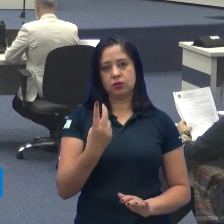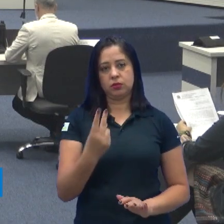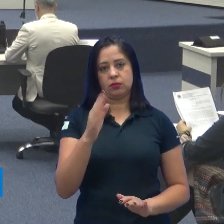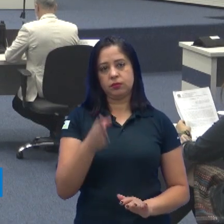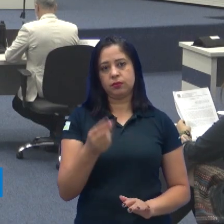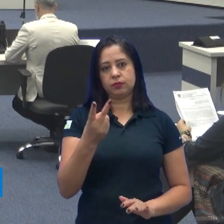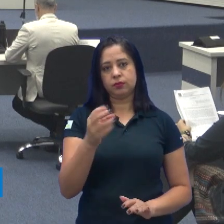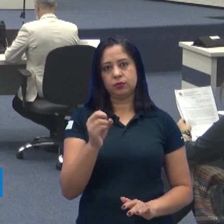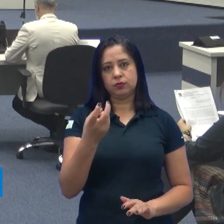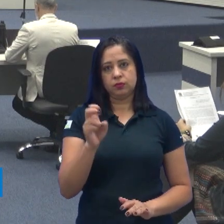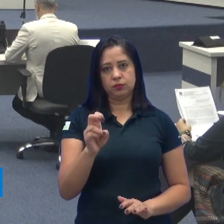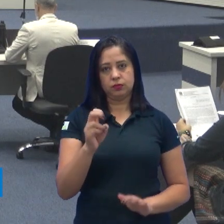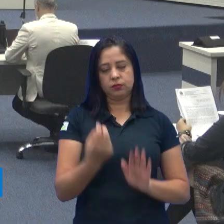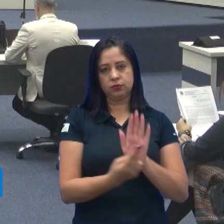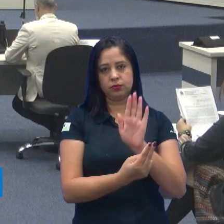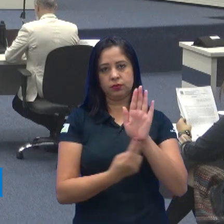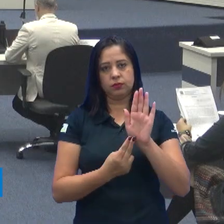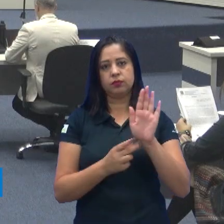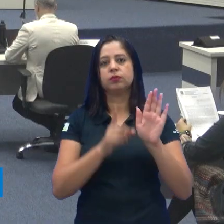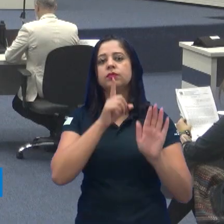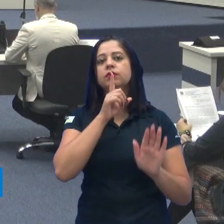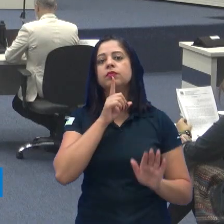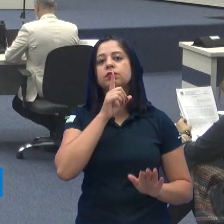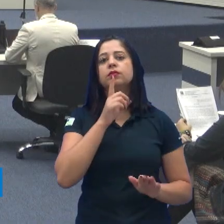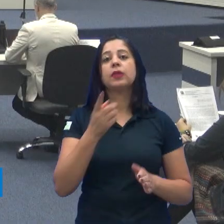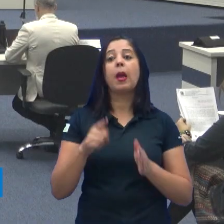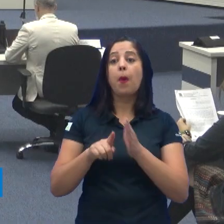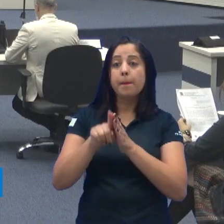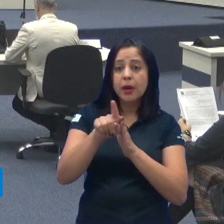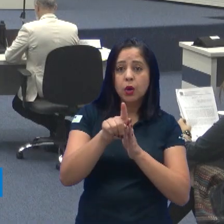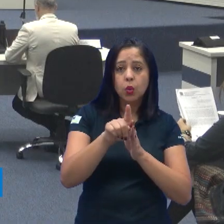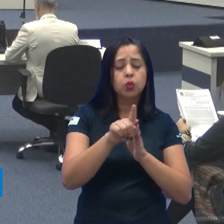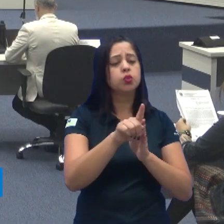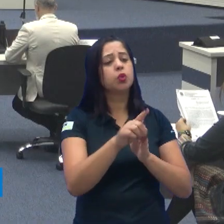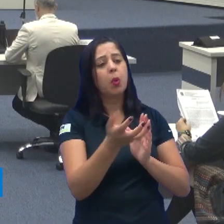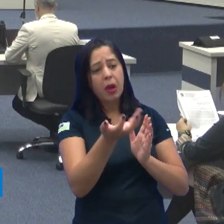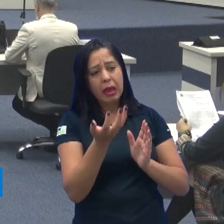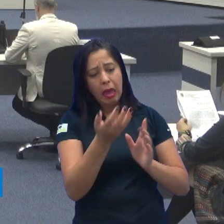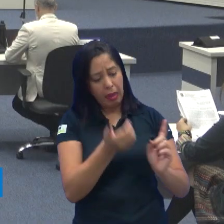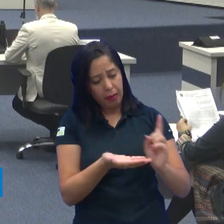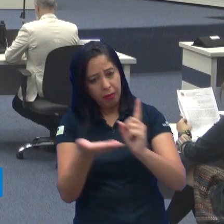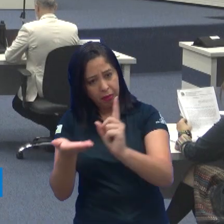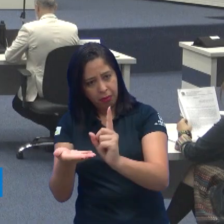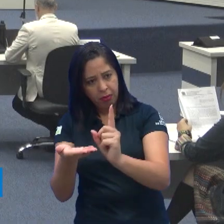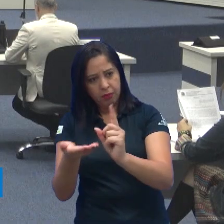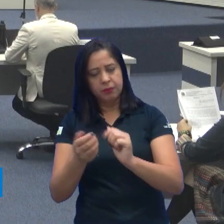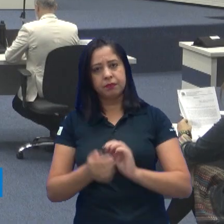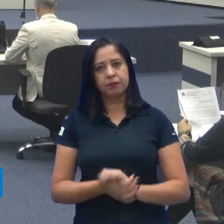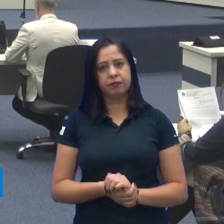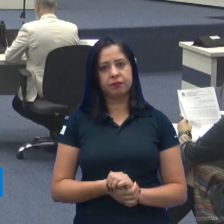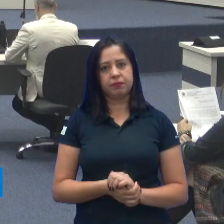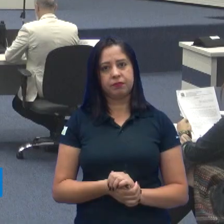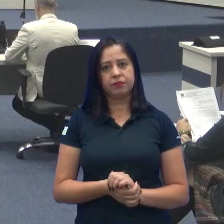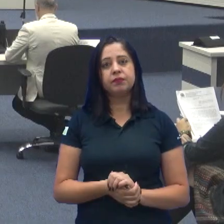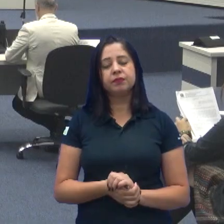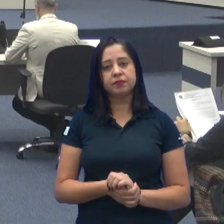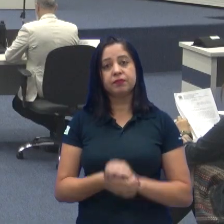3912/2025, autoria do vereador Sérgio Camargo. Consulta a liderança e desejo de caminhar ao voto. Aberta a